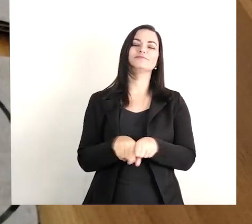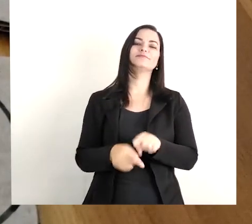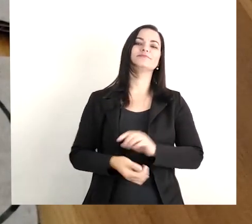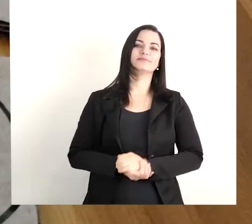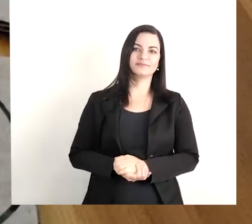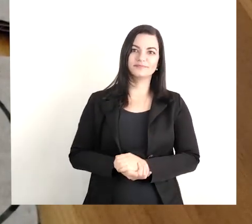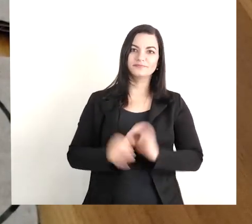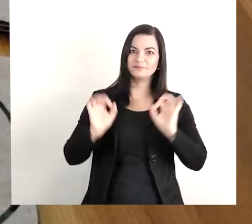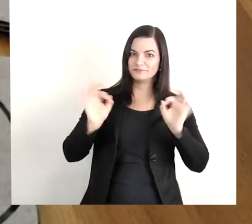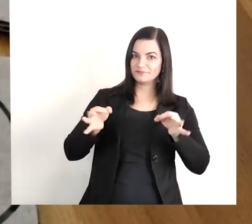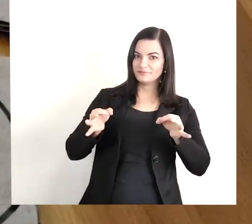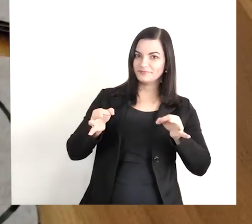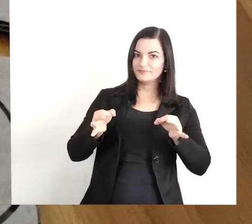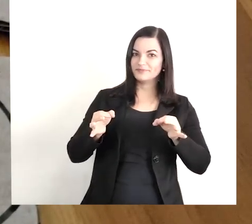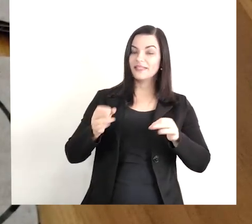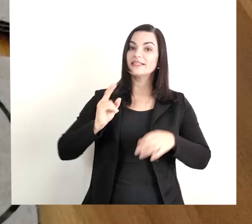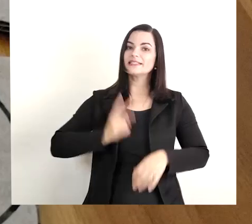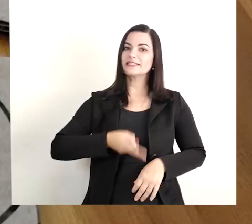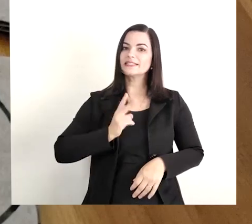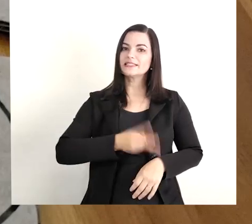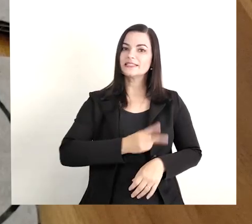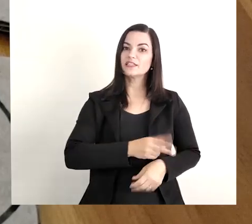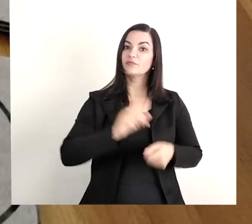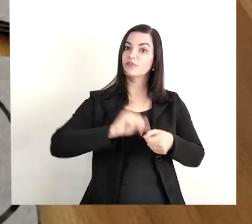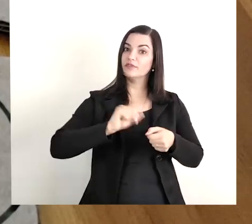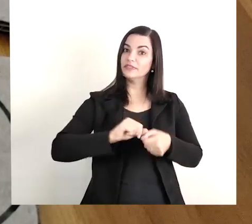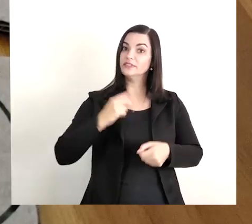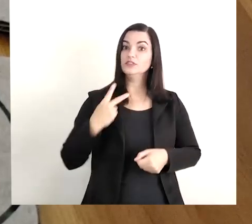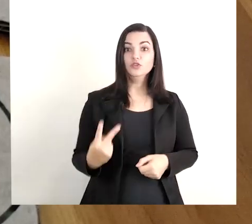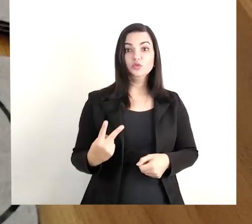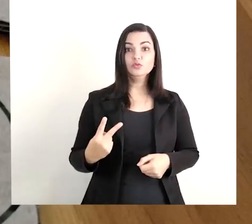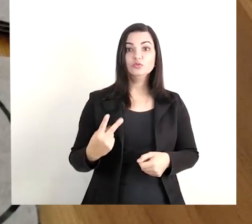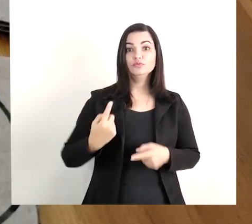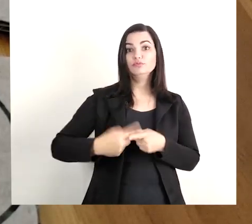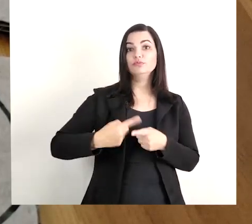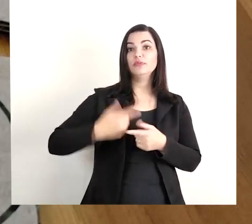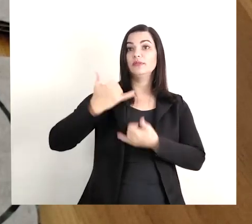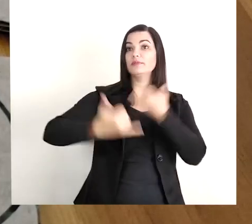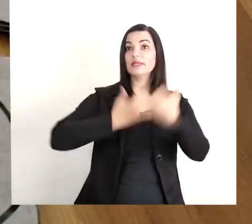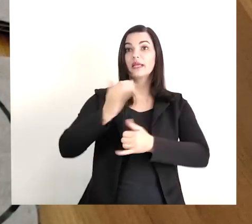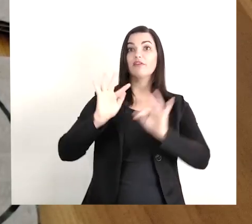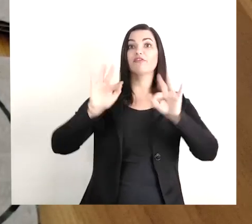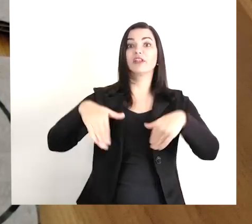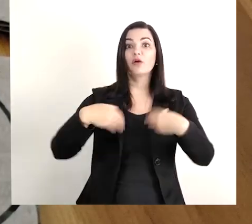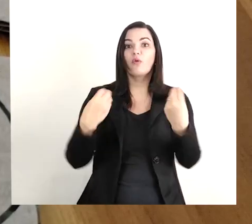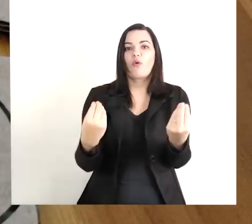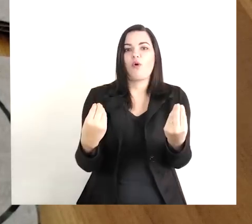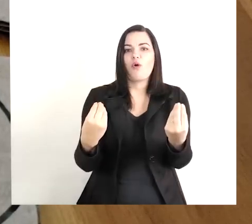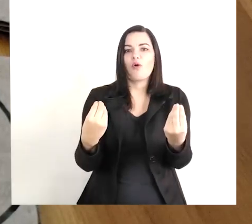2. Certo? Sempre faz o par, senão a brincadeira não dá certo no final.